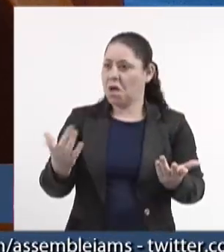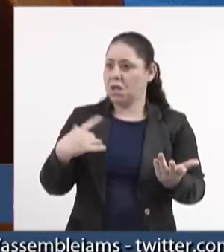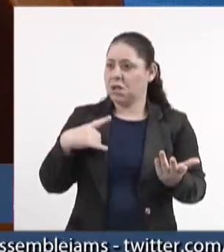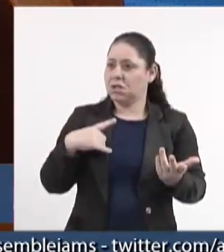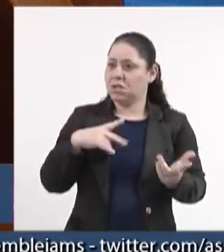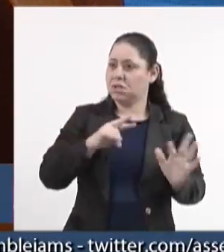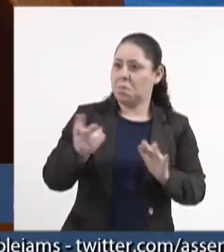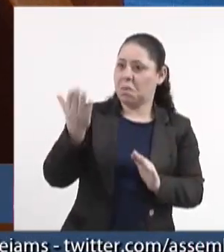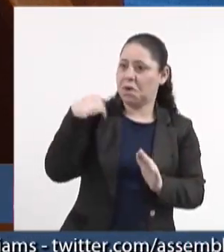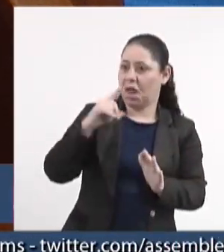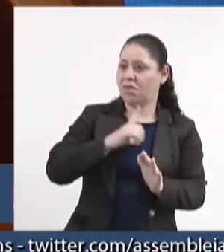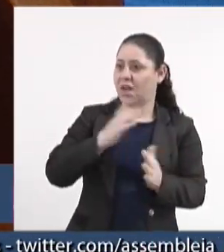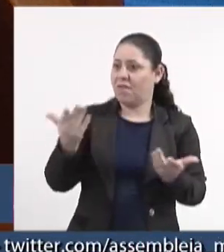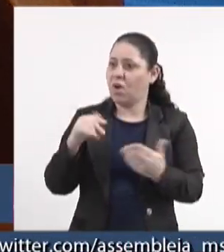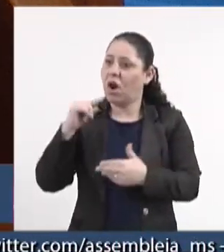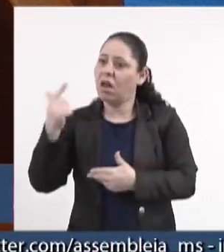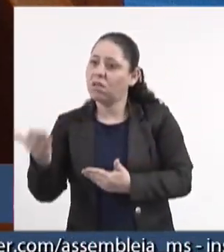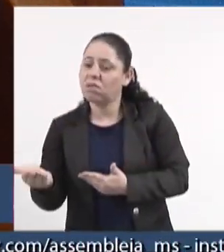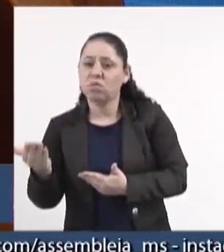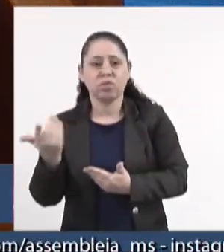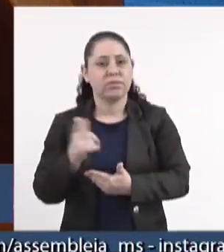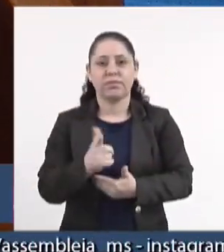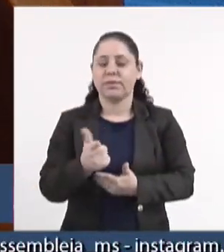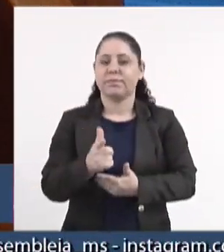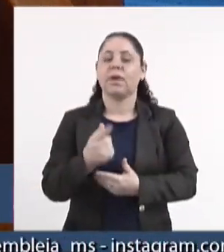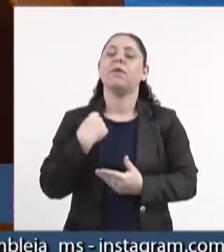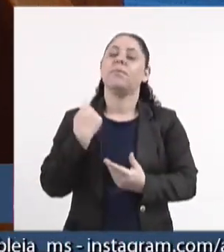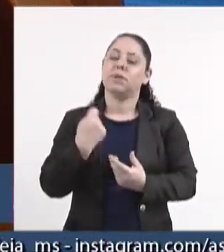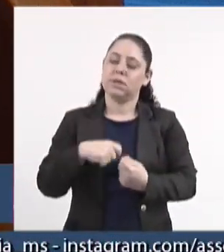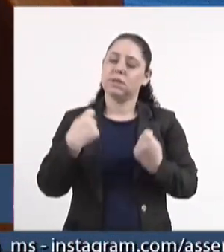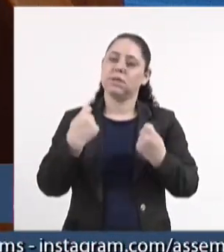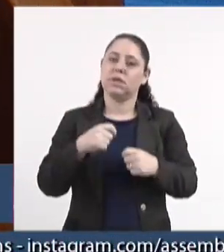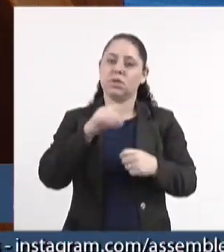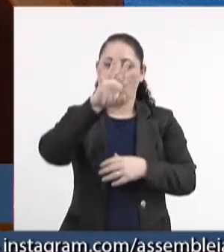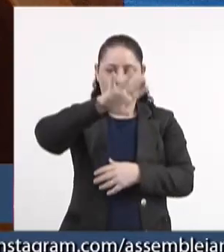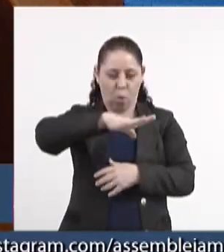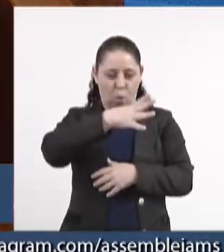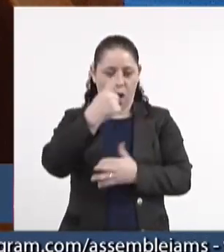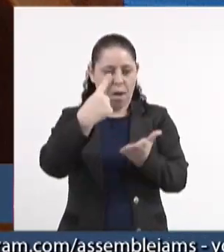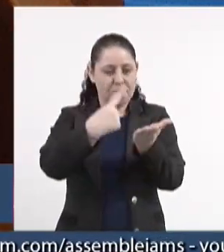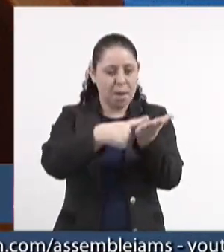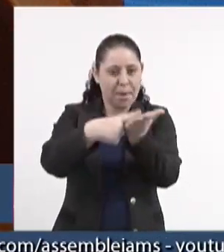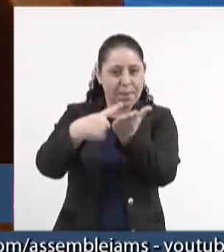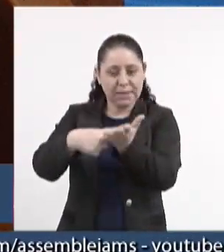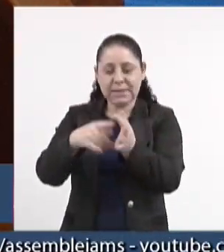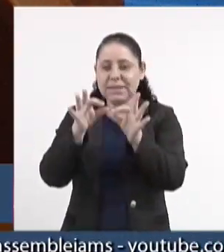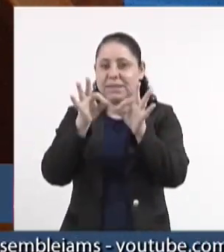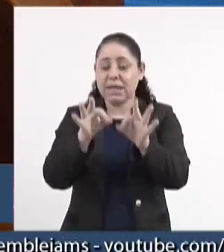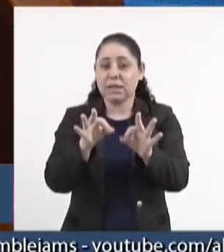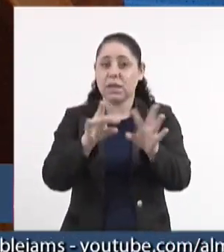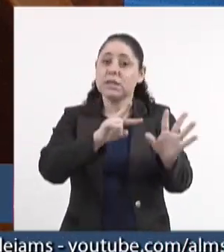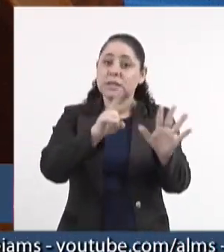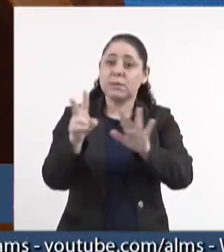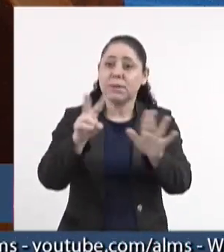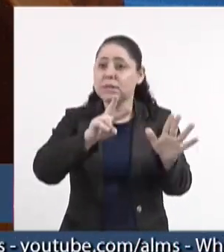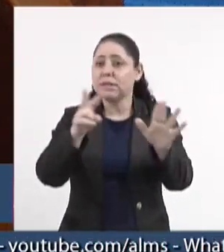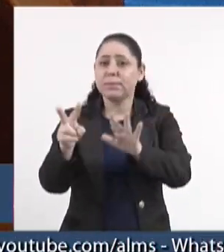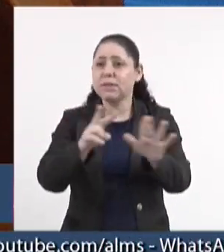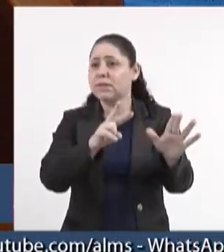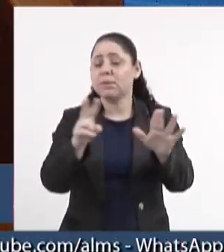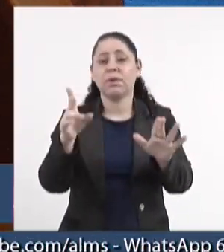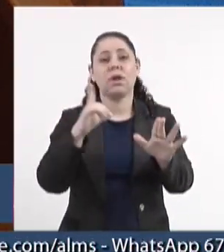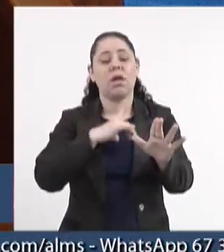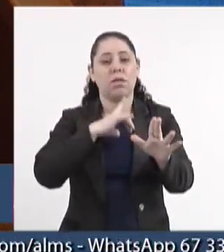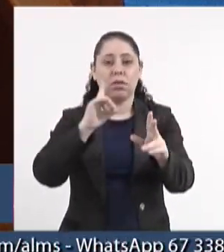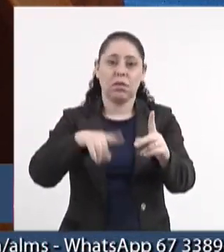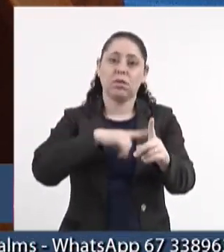Então, precisa toda uma escala de produção para ter uma frequência de toda semana